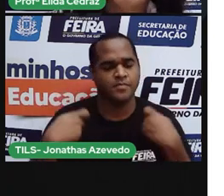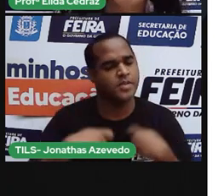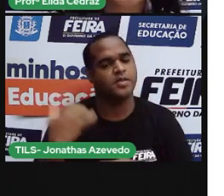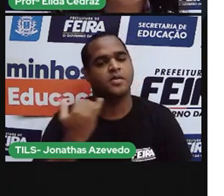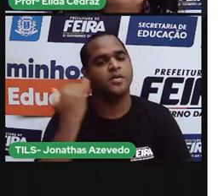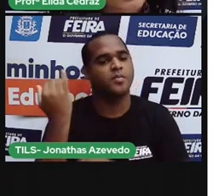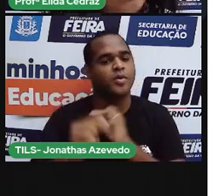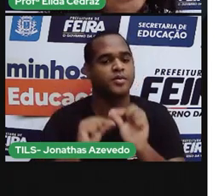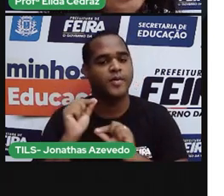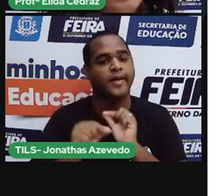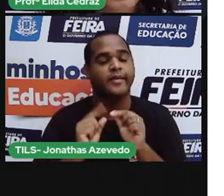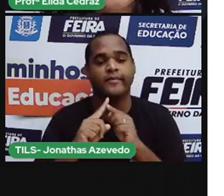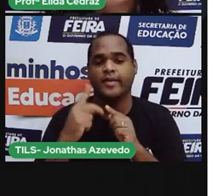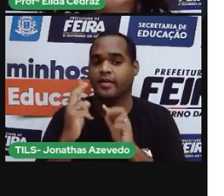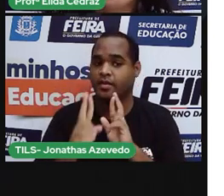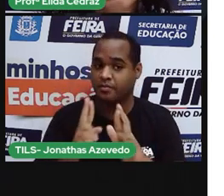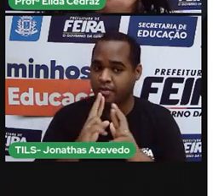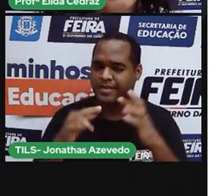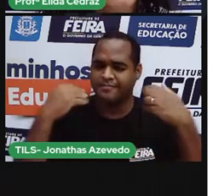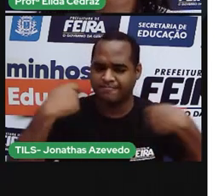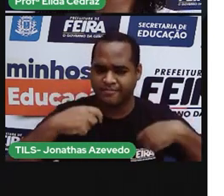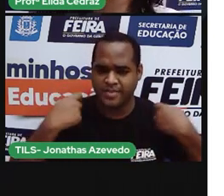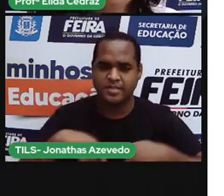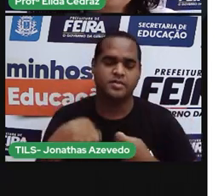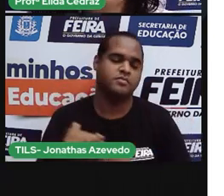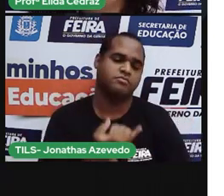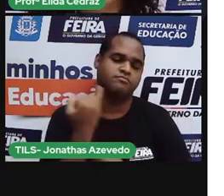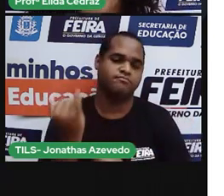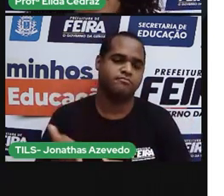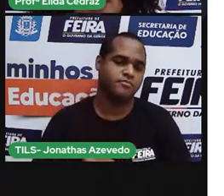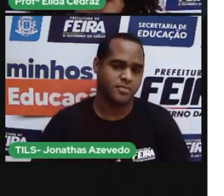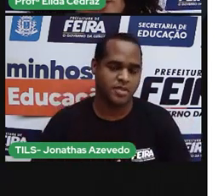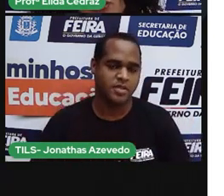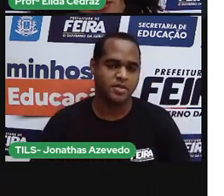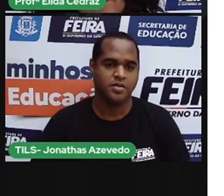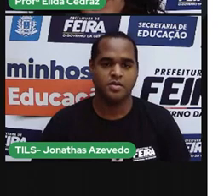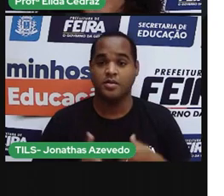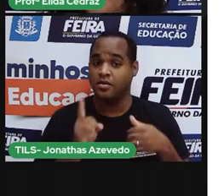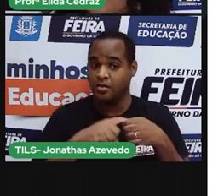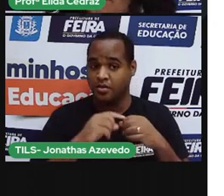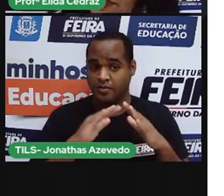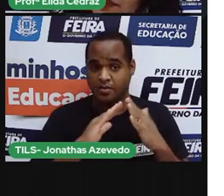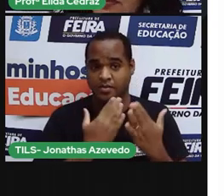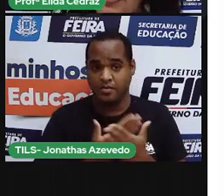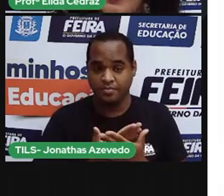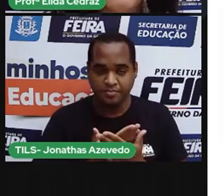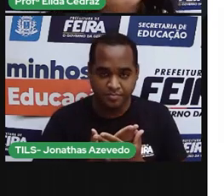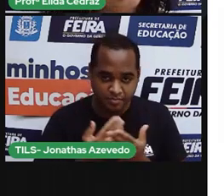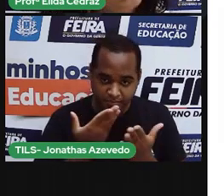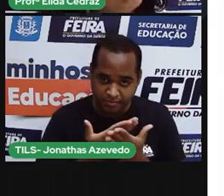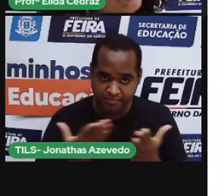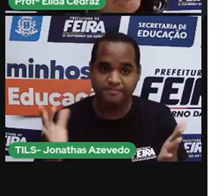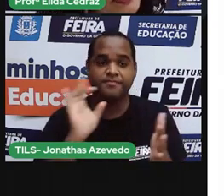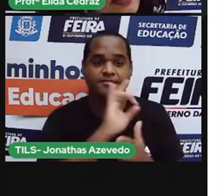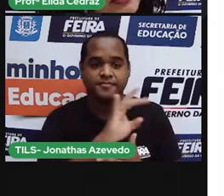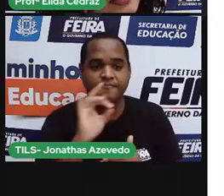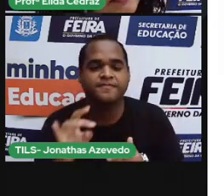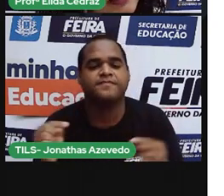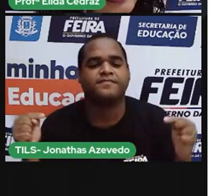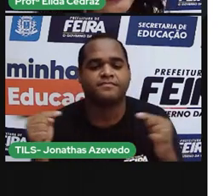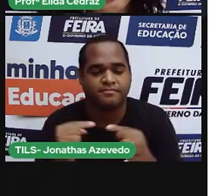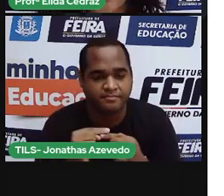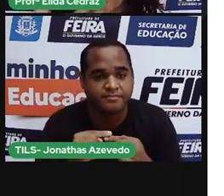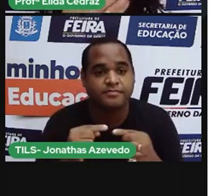precisa executar as atividades que estão vindo da escola. Então, para vocês, um bom final